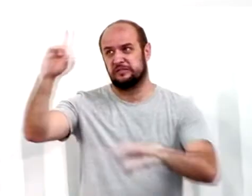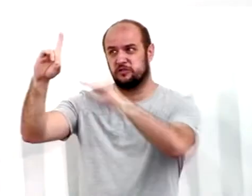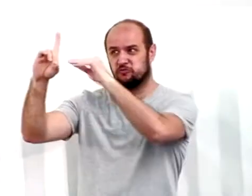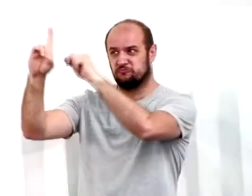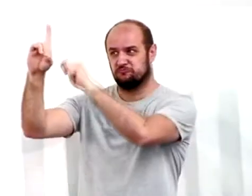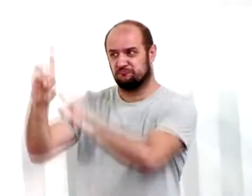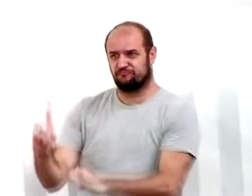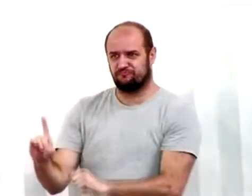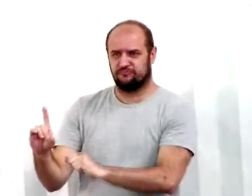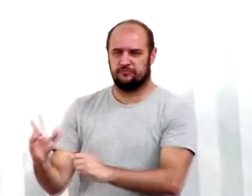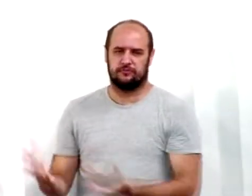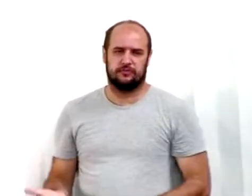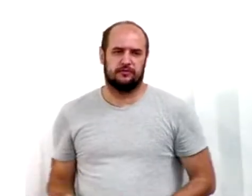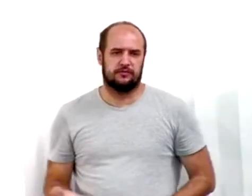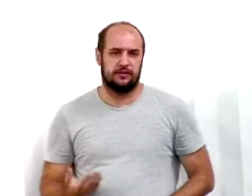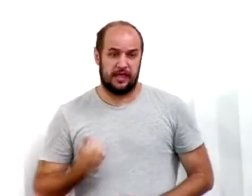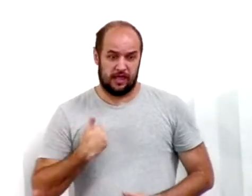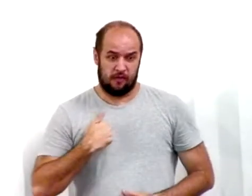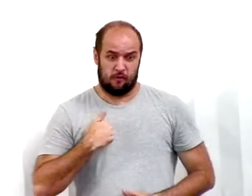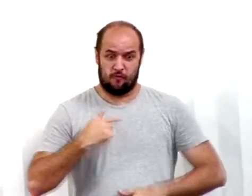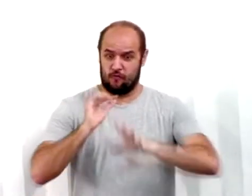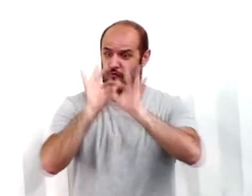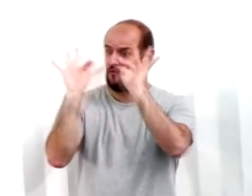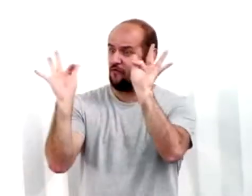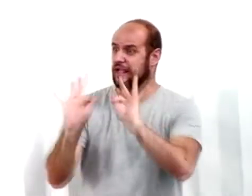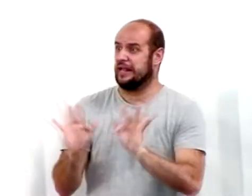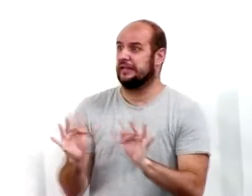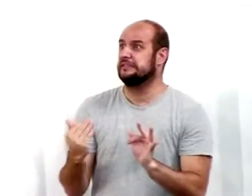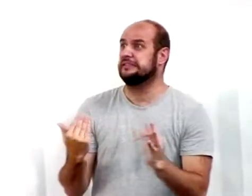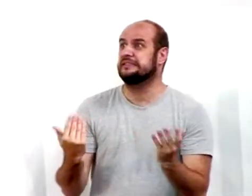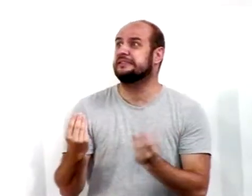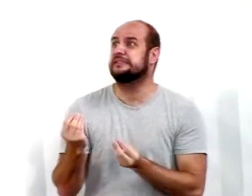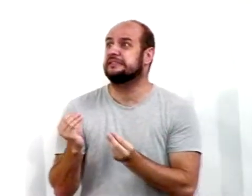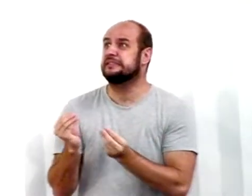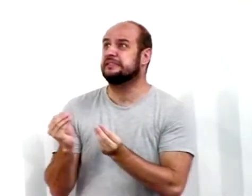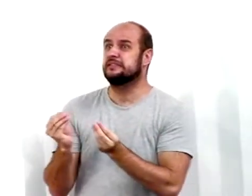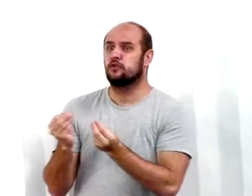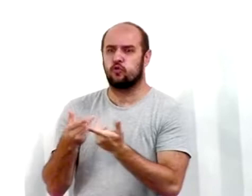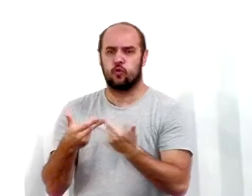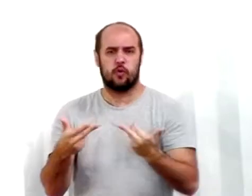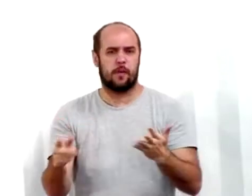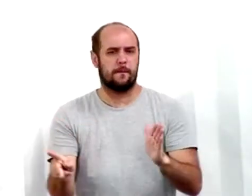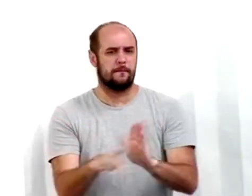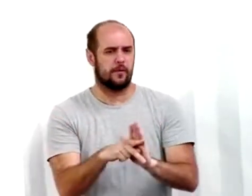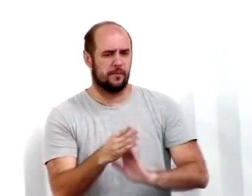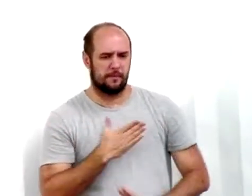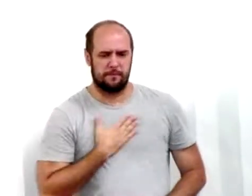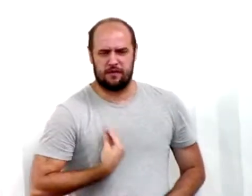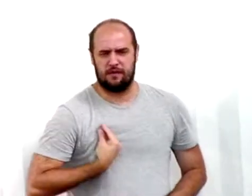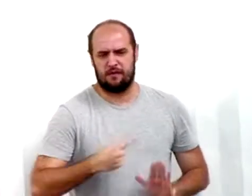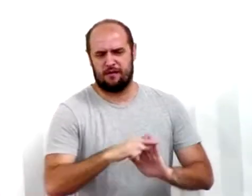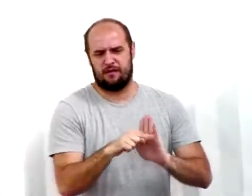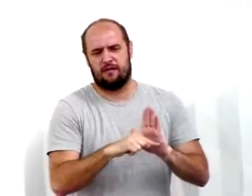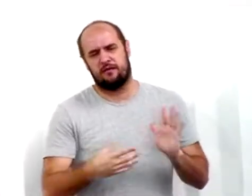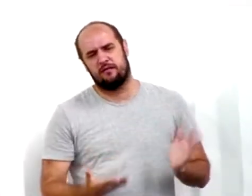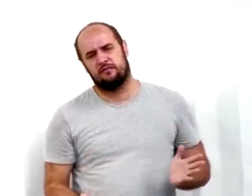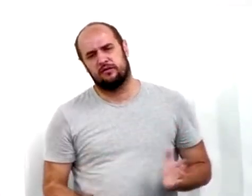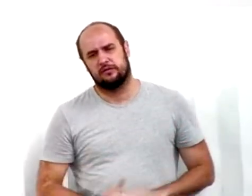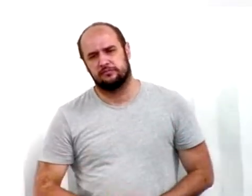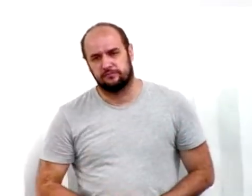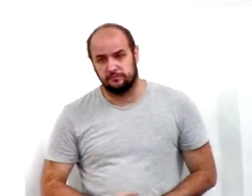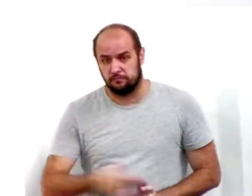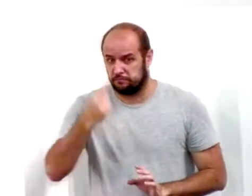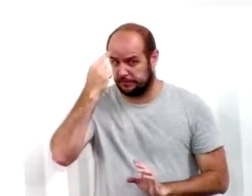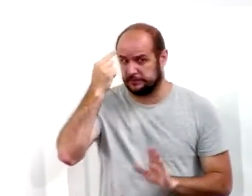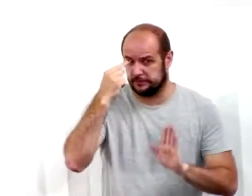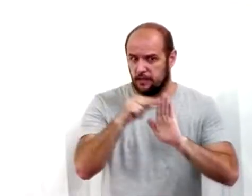colocando a minha felicidade em planos humanos? Fazer planos não é